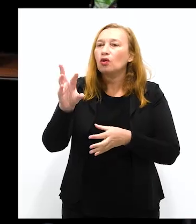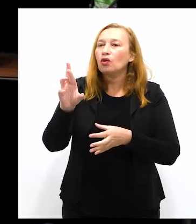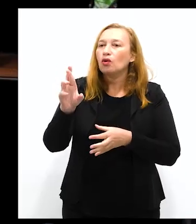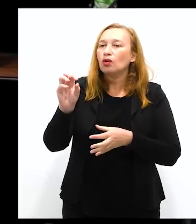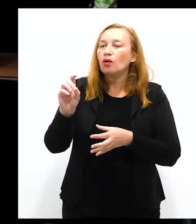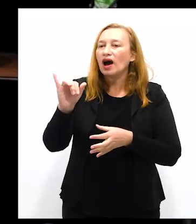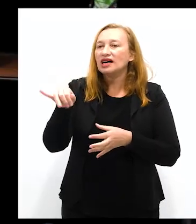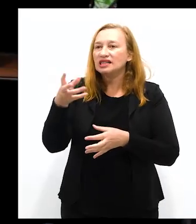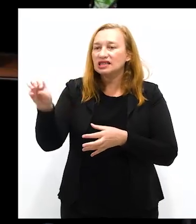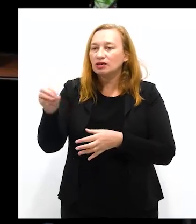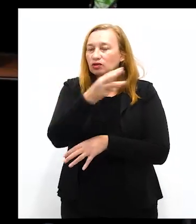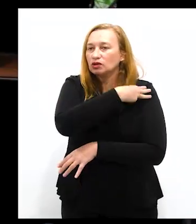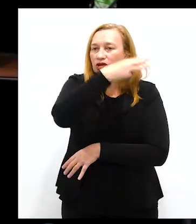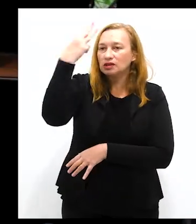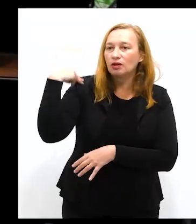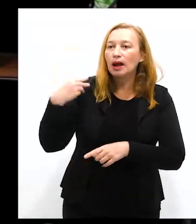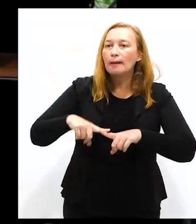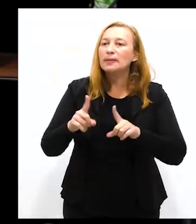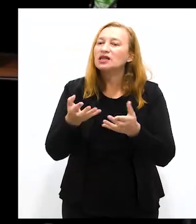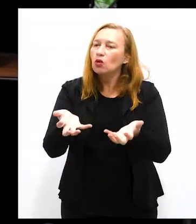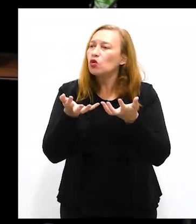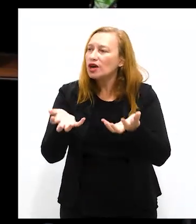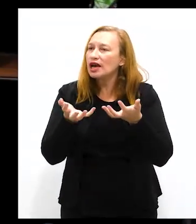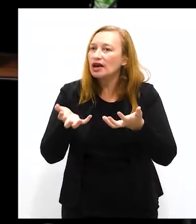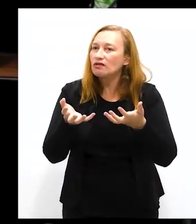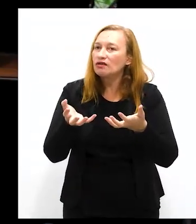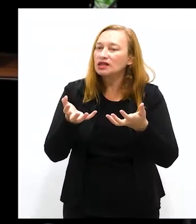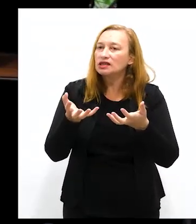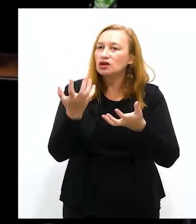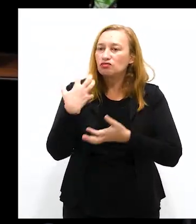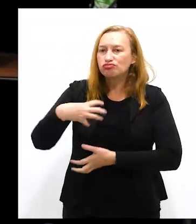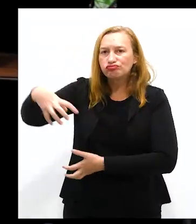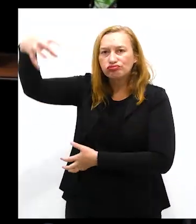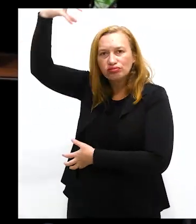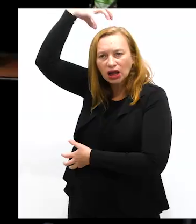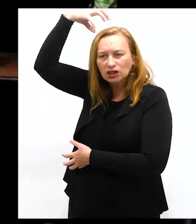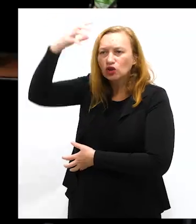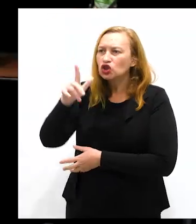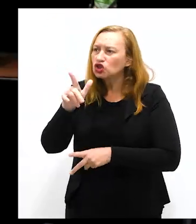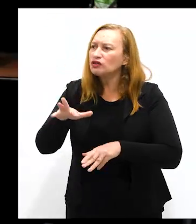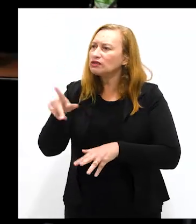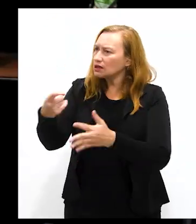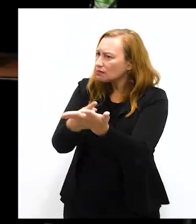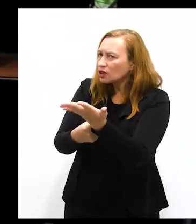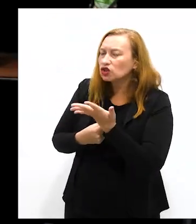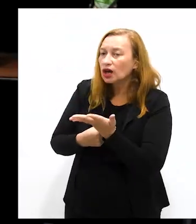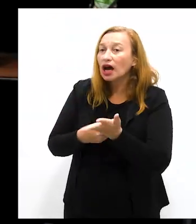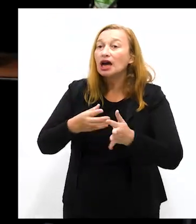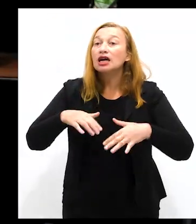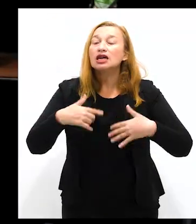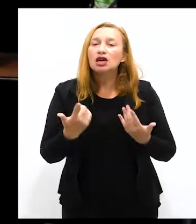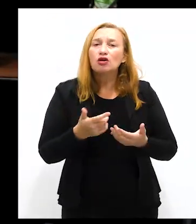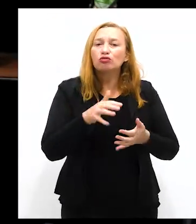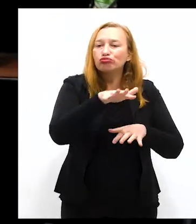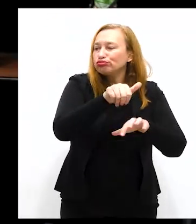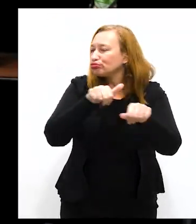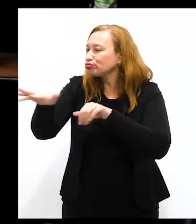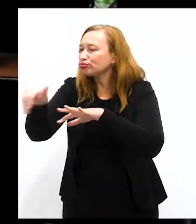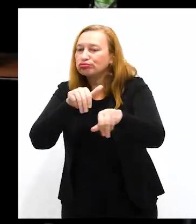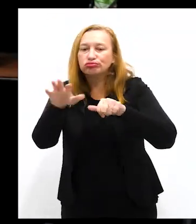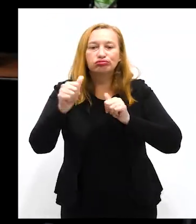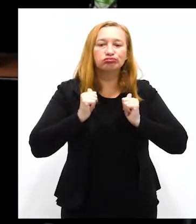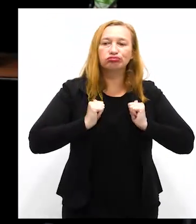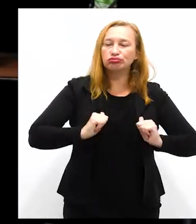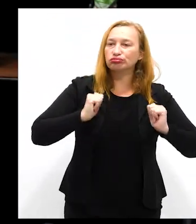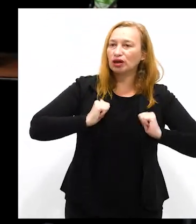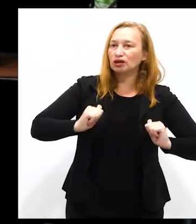uma coroação de Nossa Senhora. Isso. Mas ele falou, eu quero fazer uma coroação diferente e vocês vão me ajudar, enfim. E eu arrumei